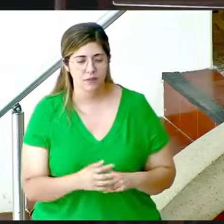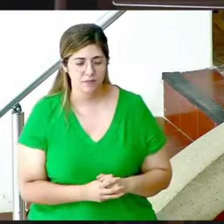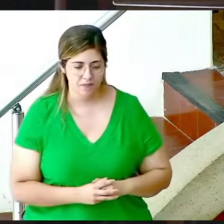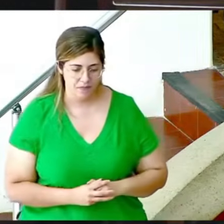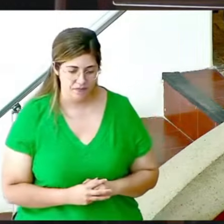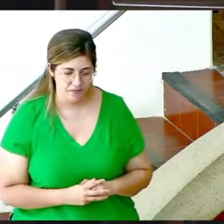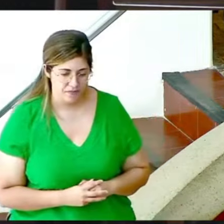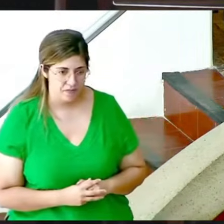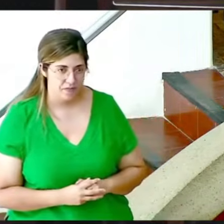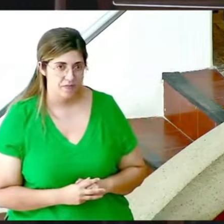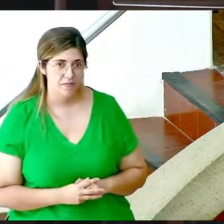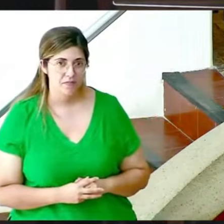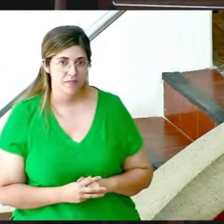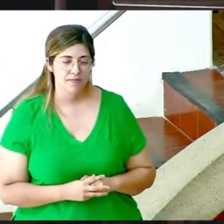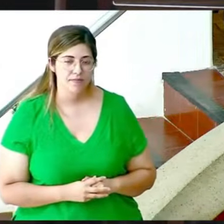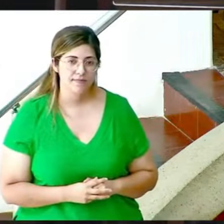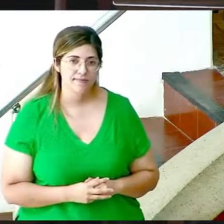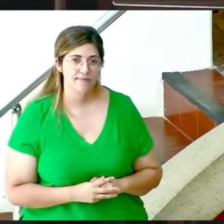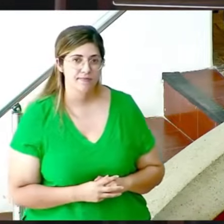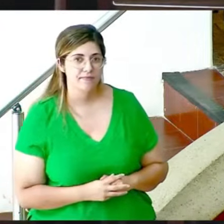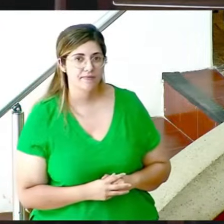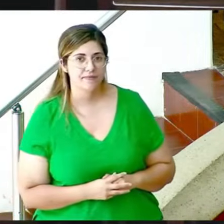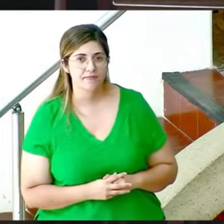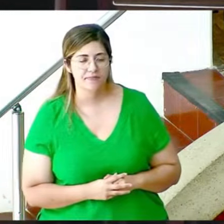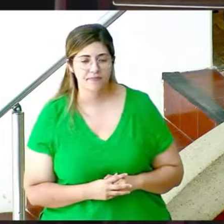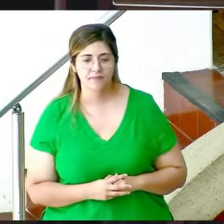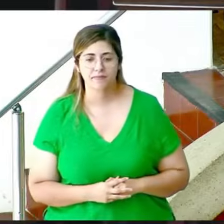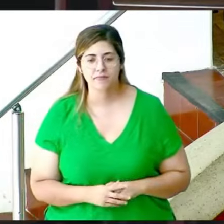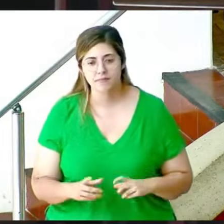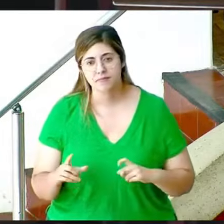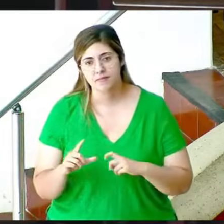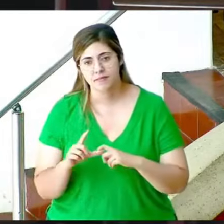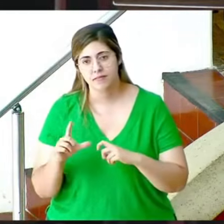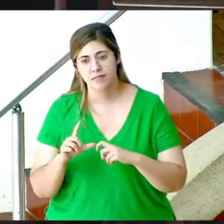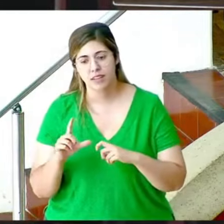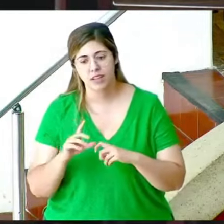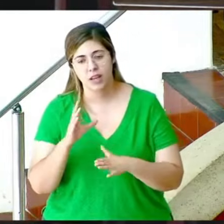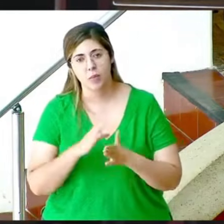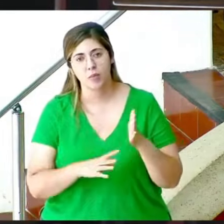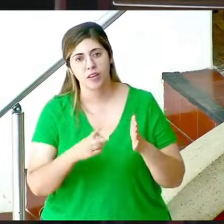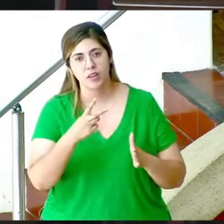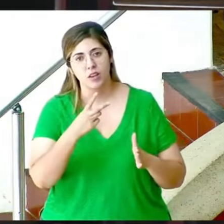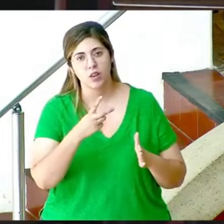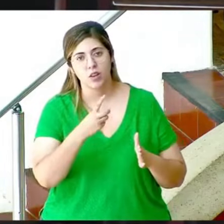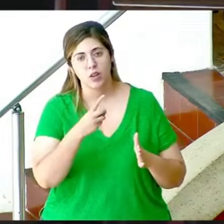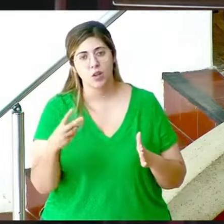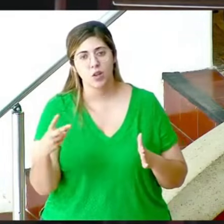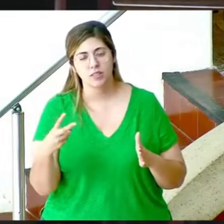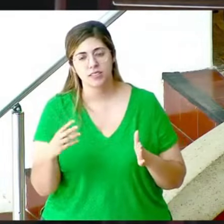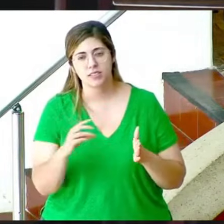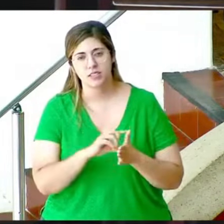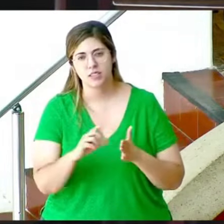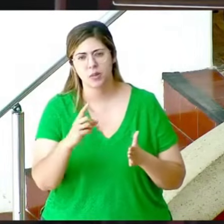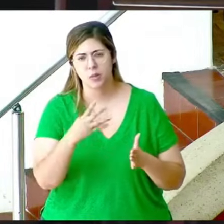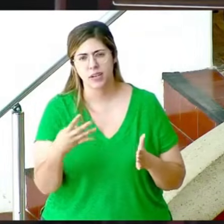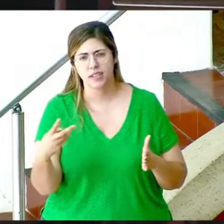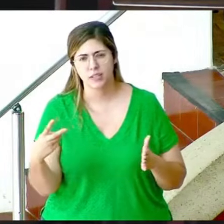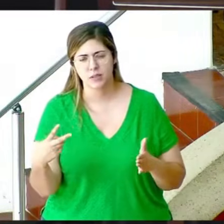tem uma procura. Lucas, capítulo 12, e os versículos são 42. Deus está procurando